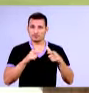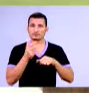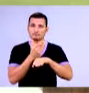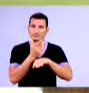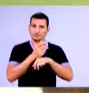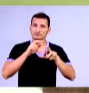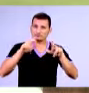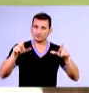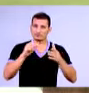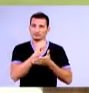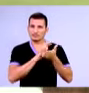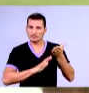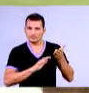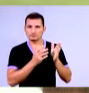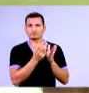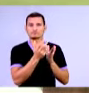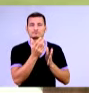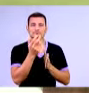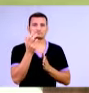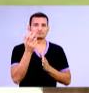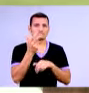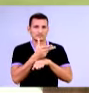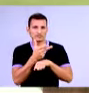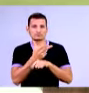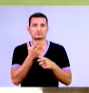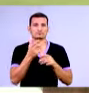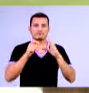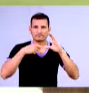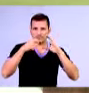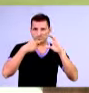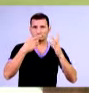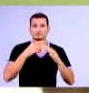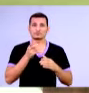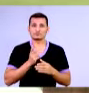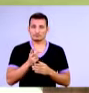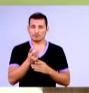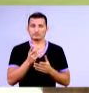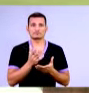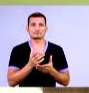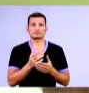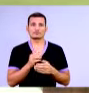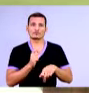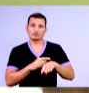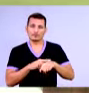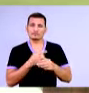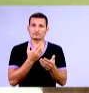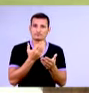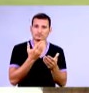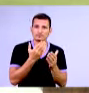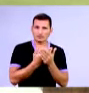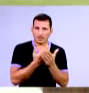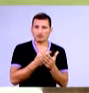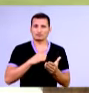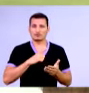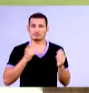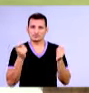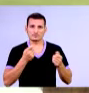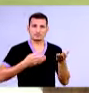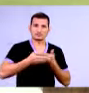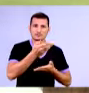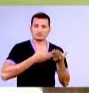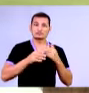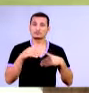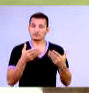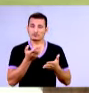tanto a mídia texto quanto a mídia vídeo. E sempre, no momento da aula, nós temos a possibilidade de interagir. Então, essa interação, como